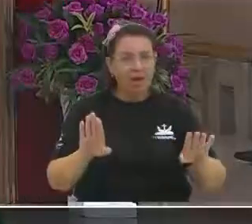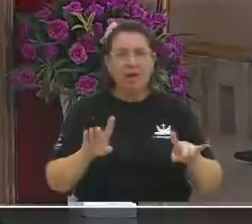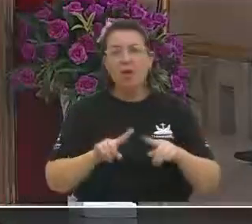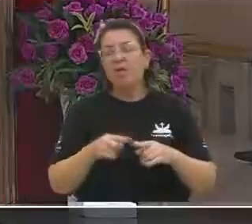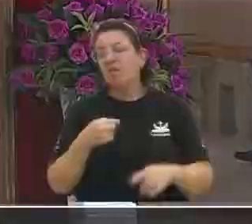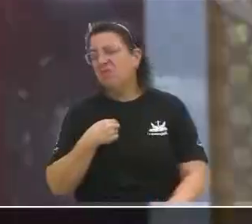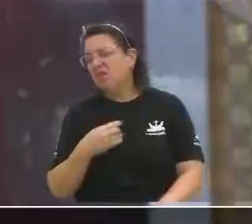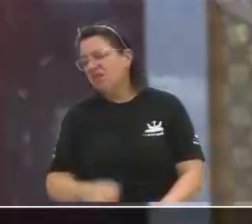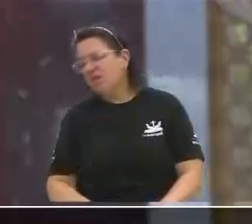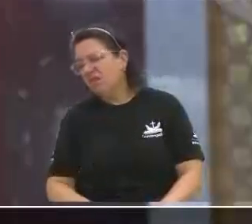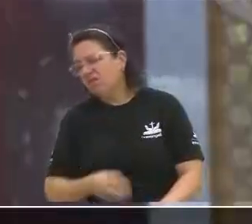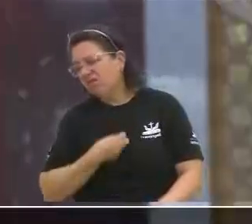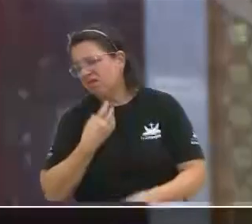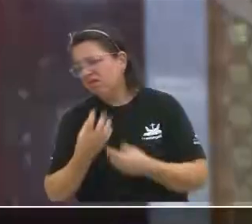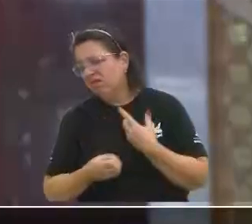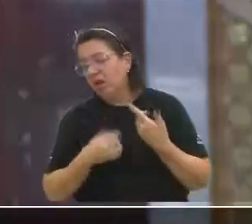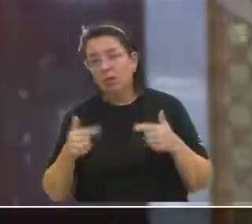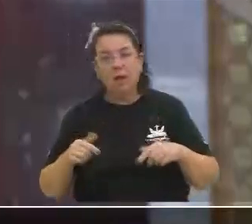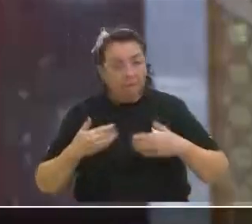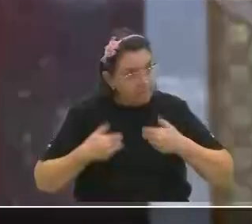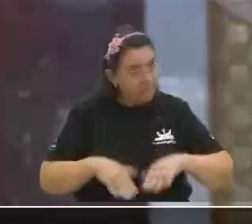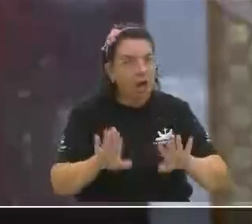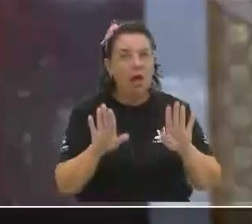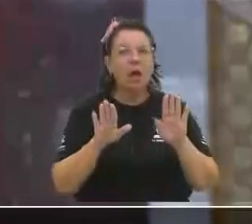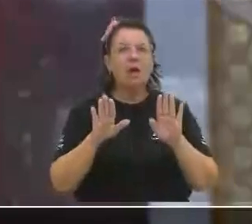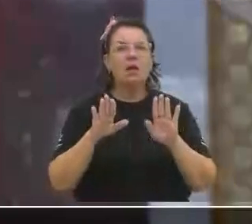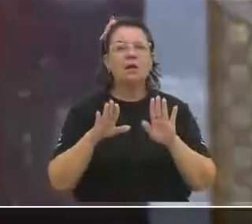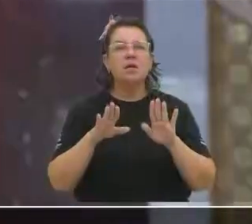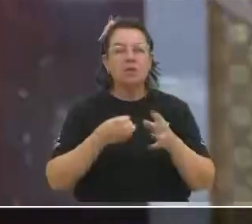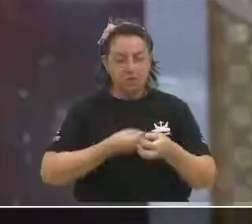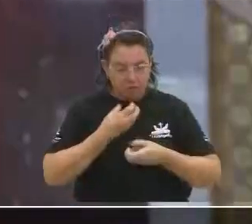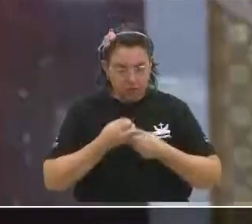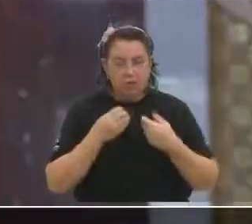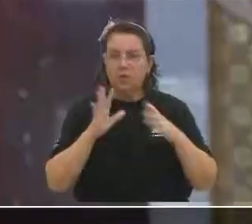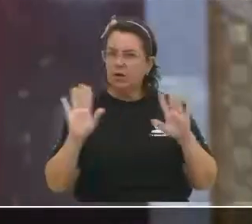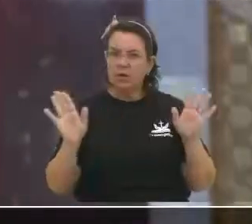eu não estou tendo fervor vá sem fervor